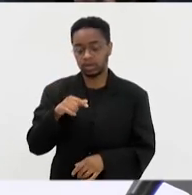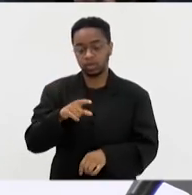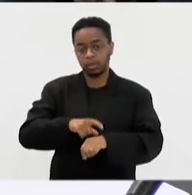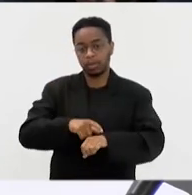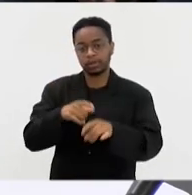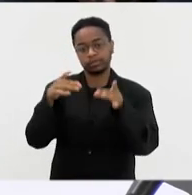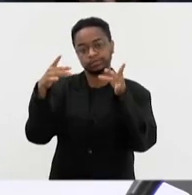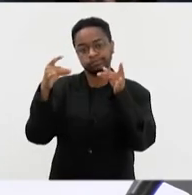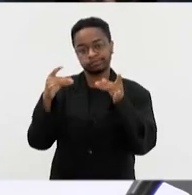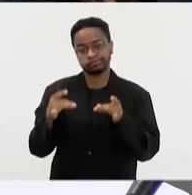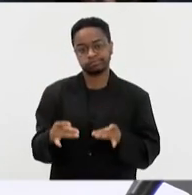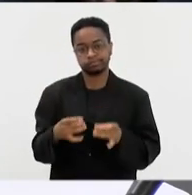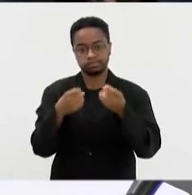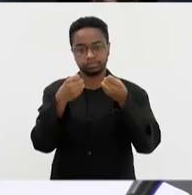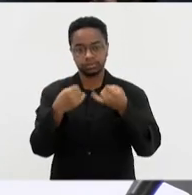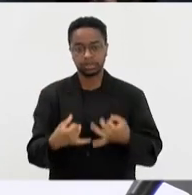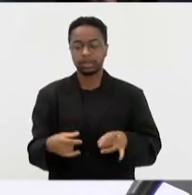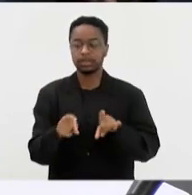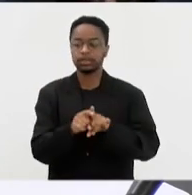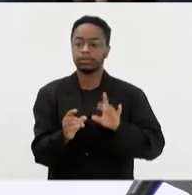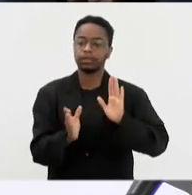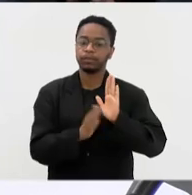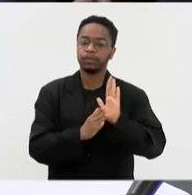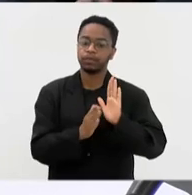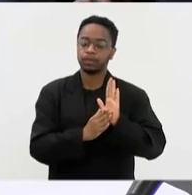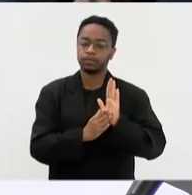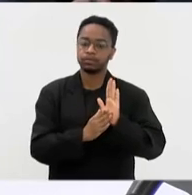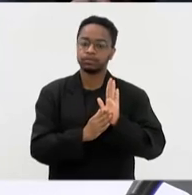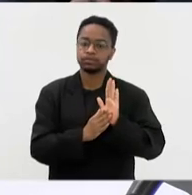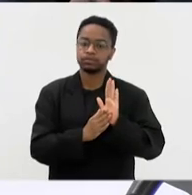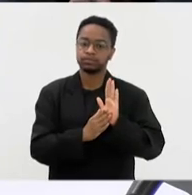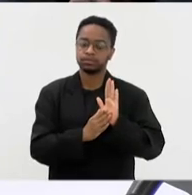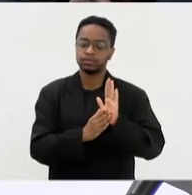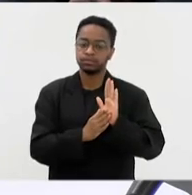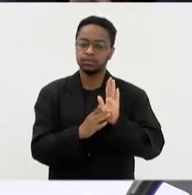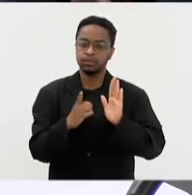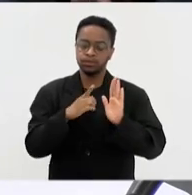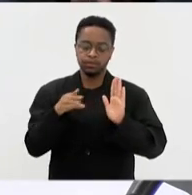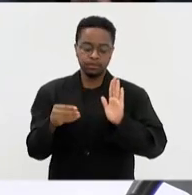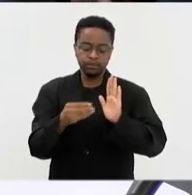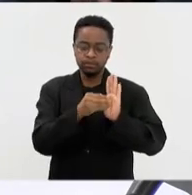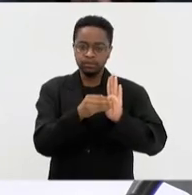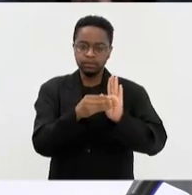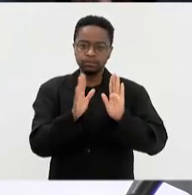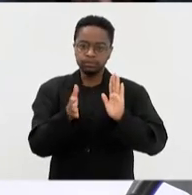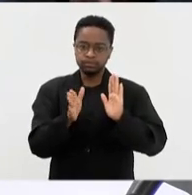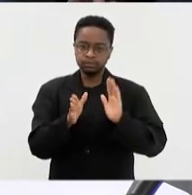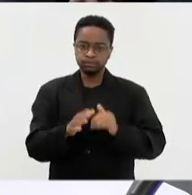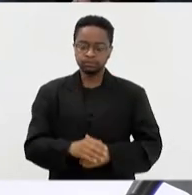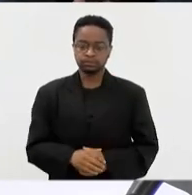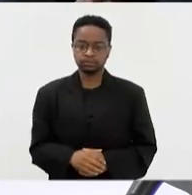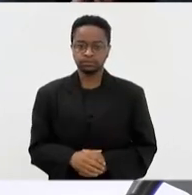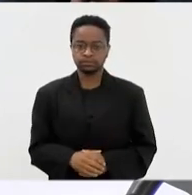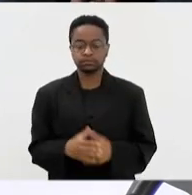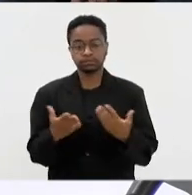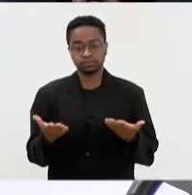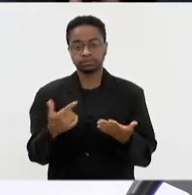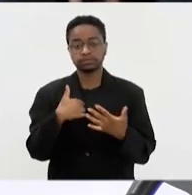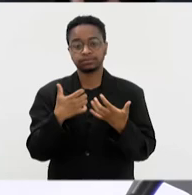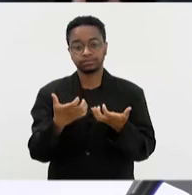Né? E as propostas possíveis estão aqui colocadas. Então, só